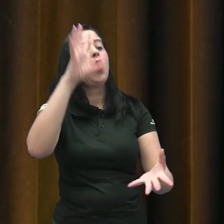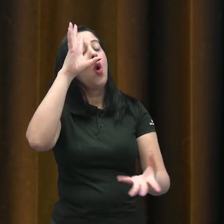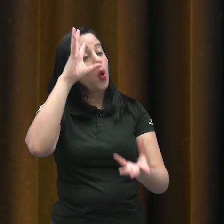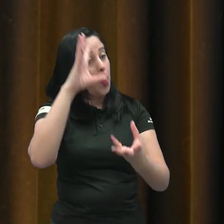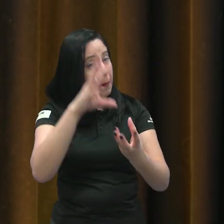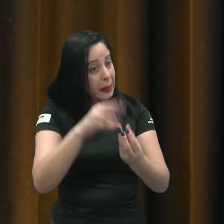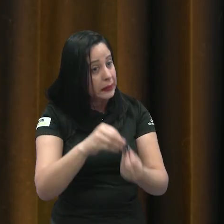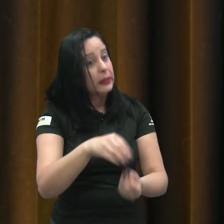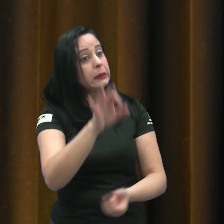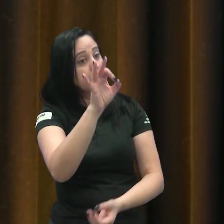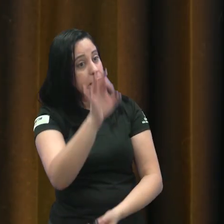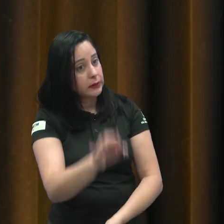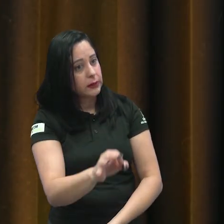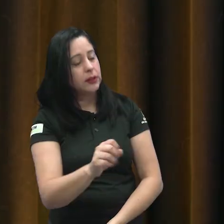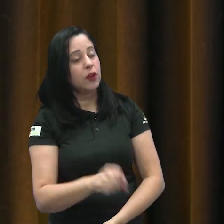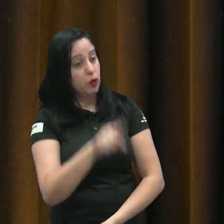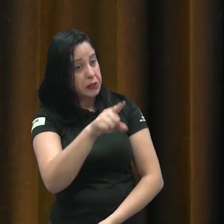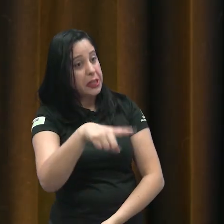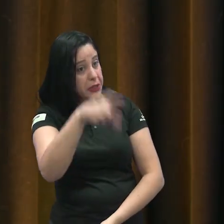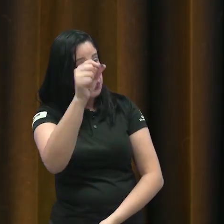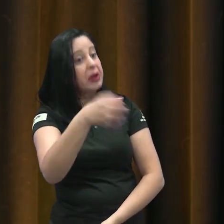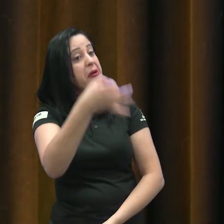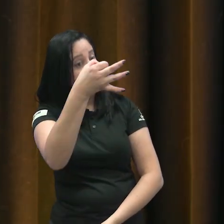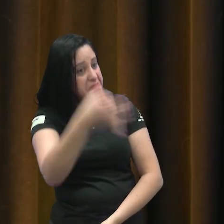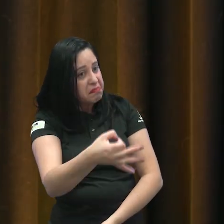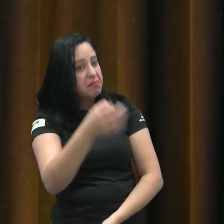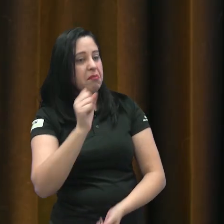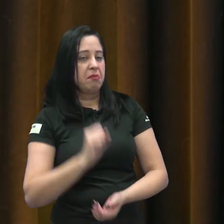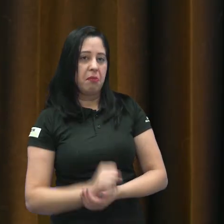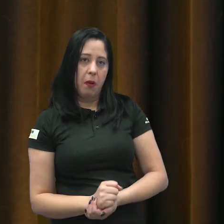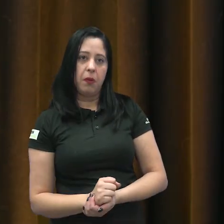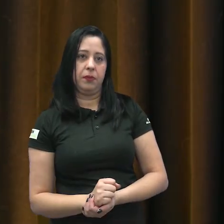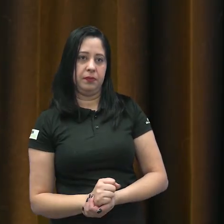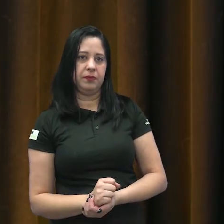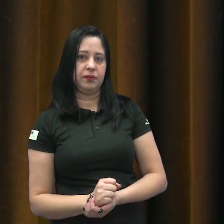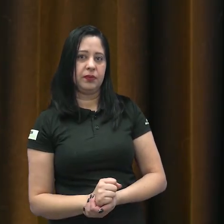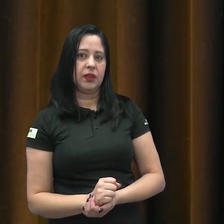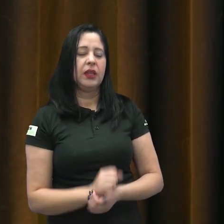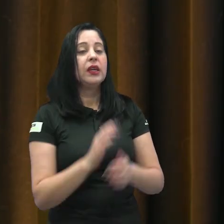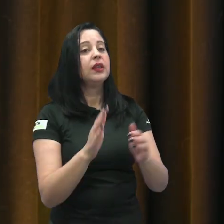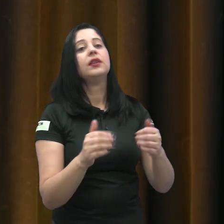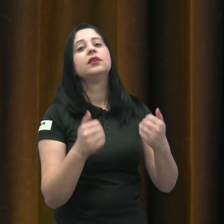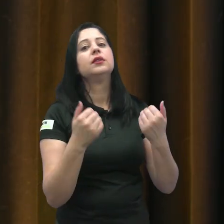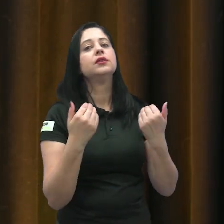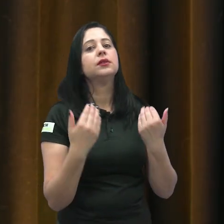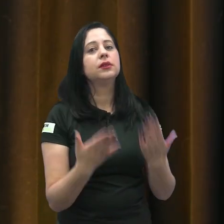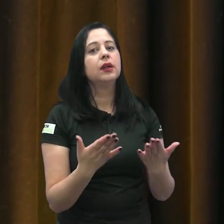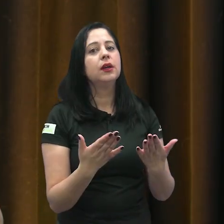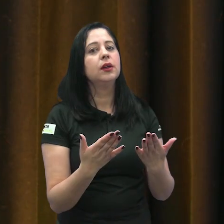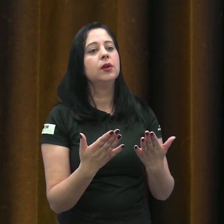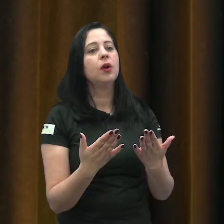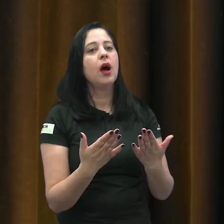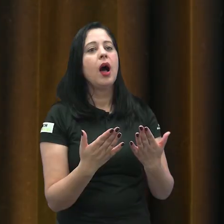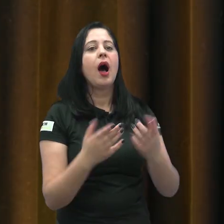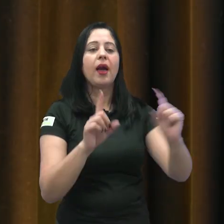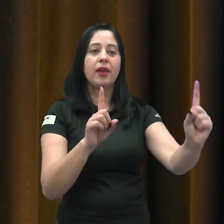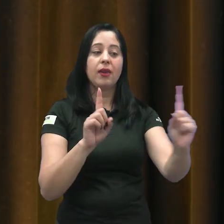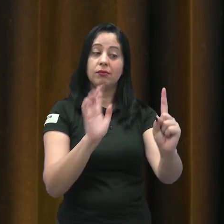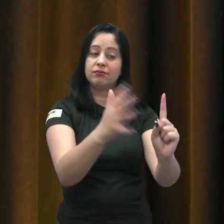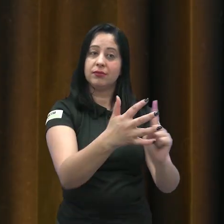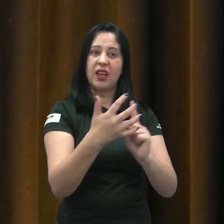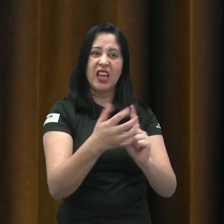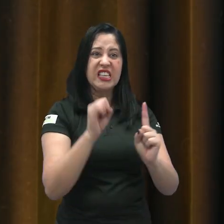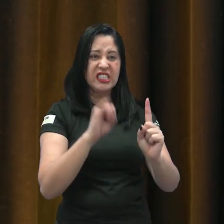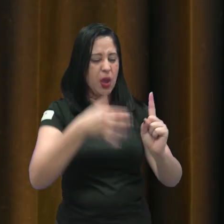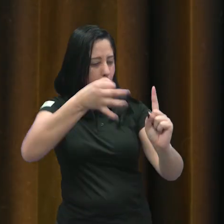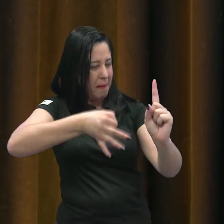compreender que aquilo dali é uma boa escolha para ele naquele momento da vida dele, né? Então eu vou estar podendo ficar próximo, porque se